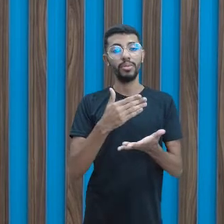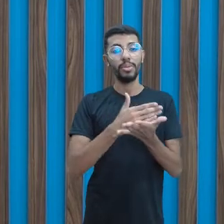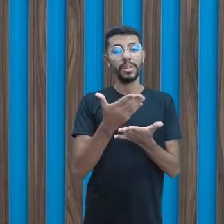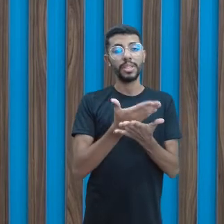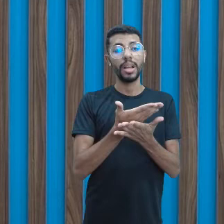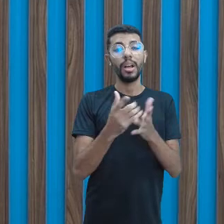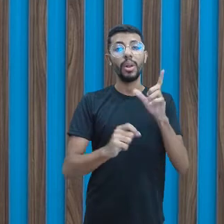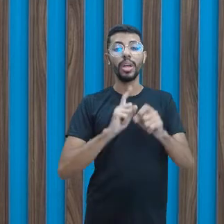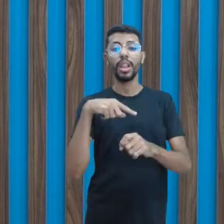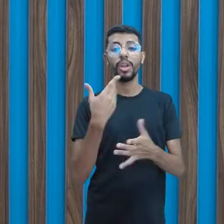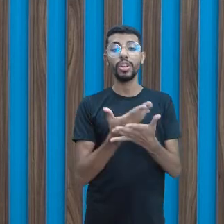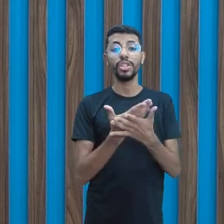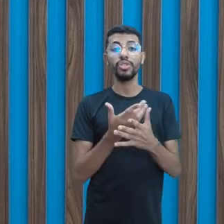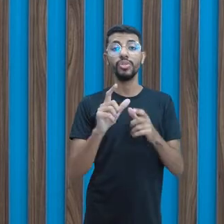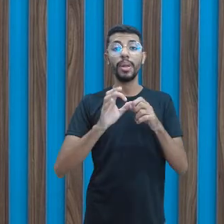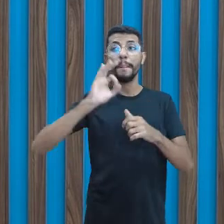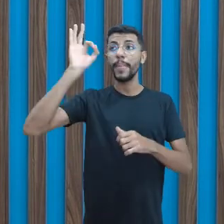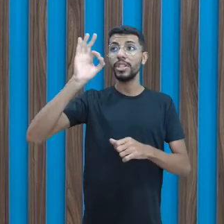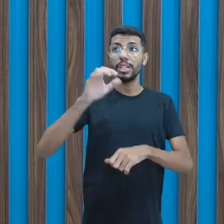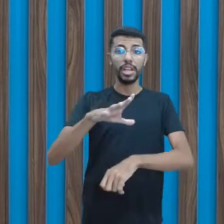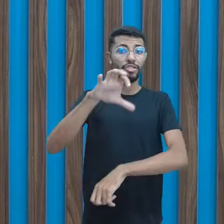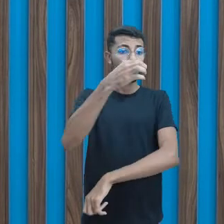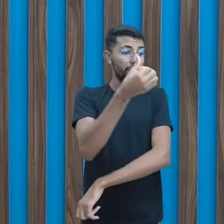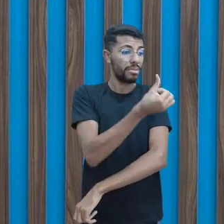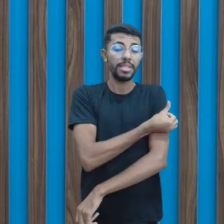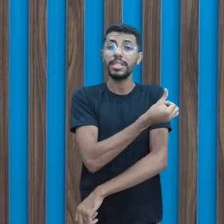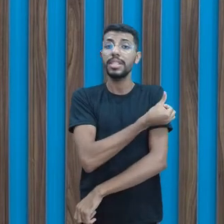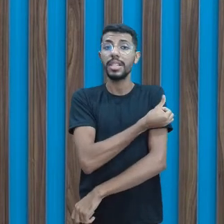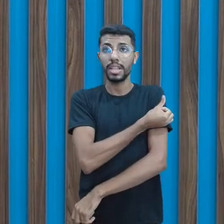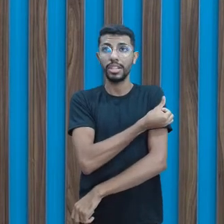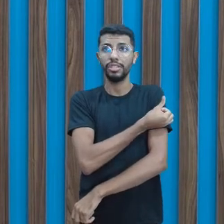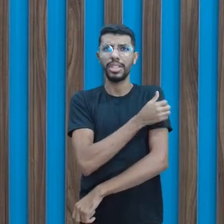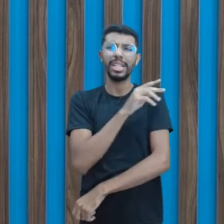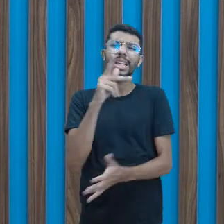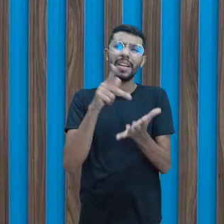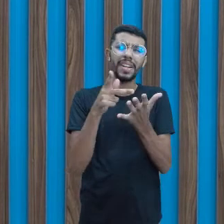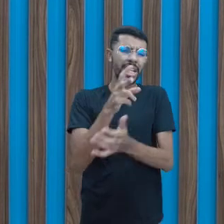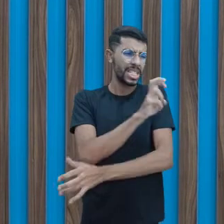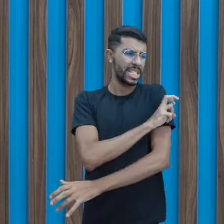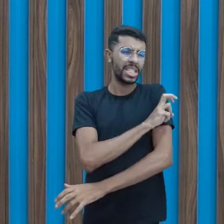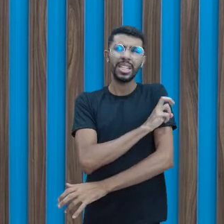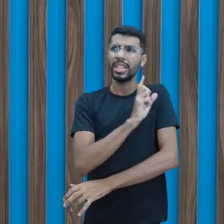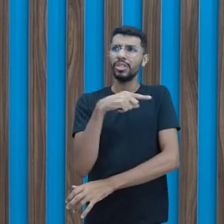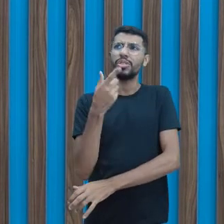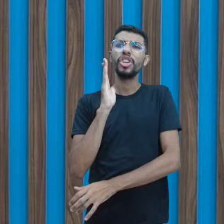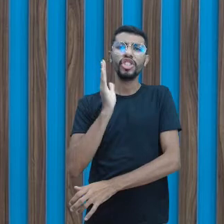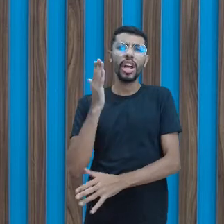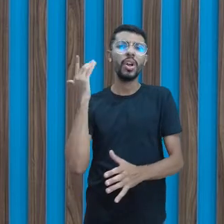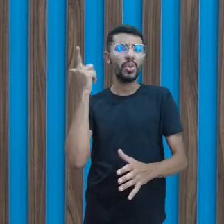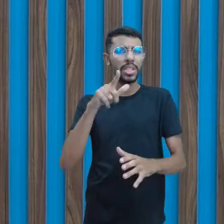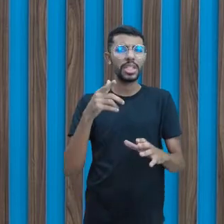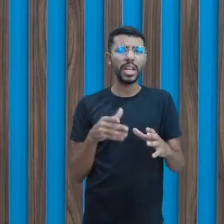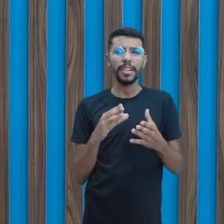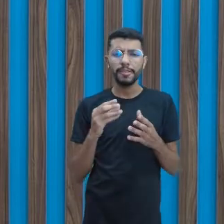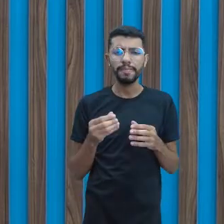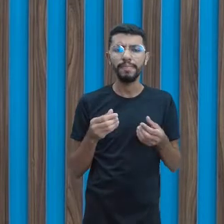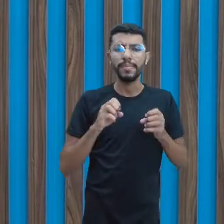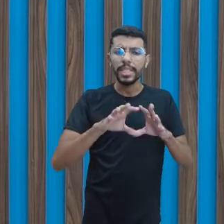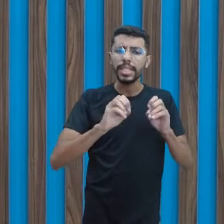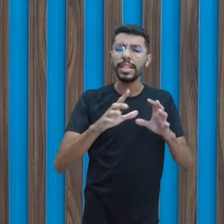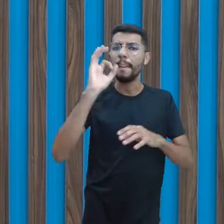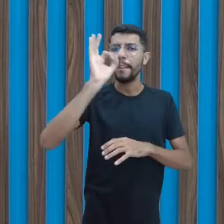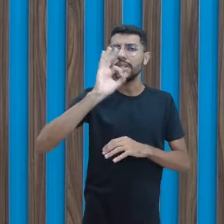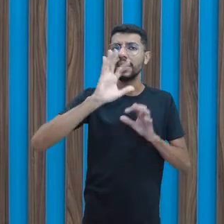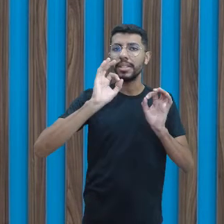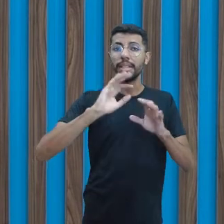questão de porcentagem desde o sexto ano, né? Na verdade, desde o quinto, né? A gente já consegue inserir essa questão de porcentagem e aí a gente